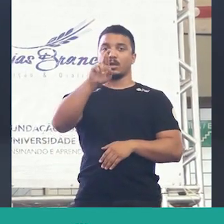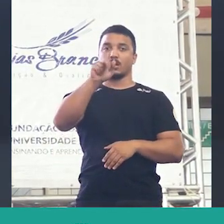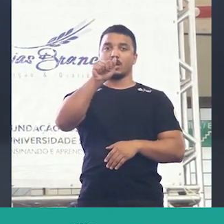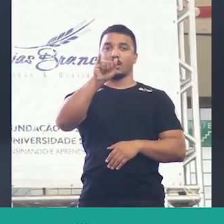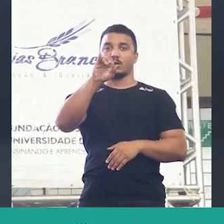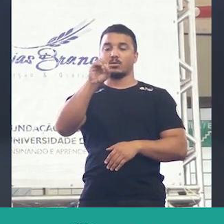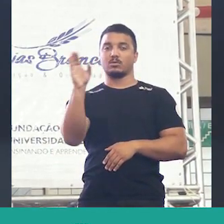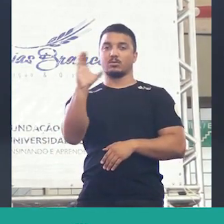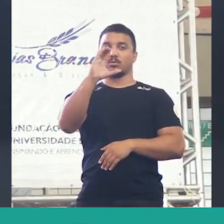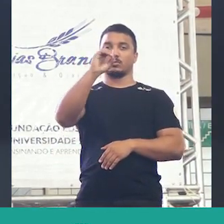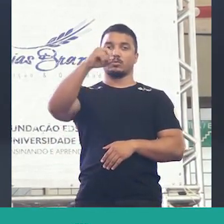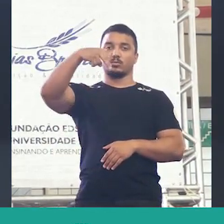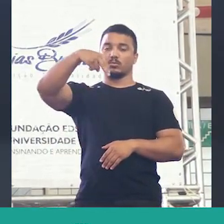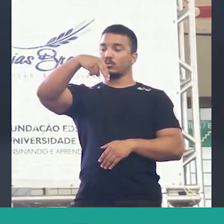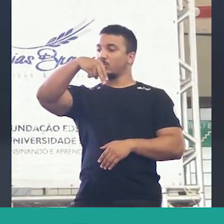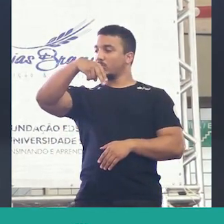raios